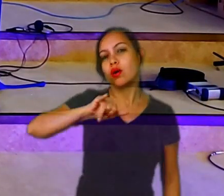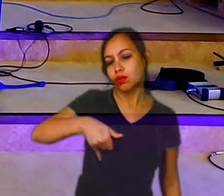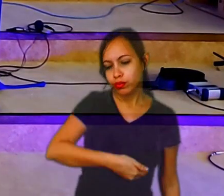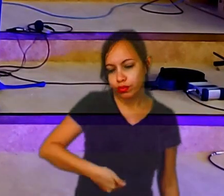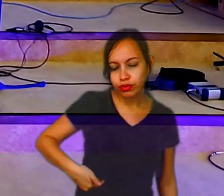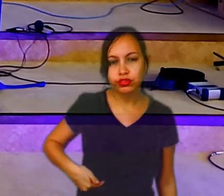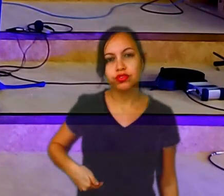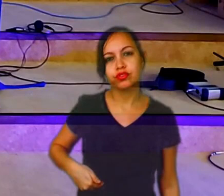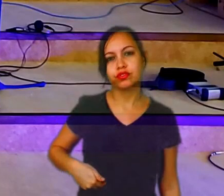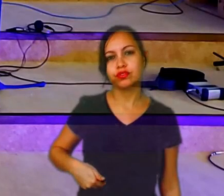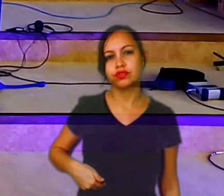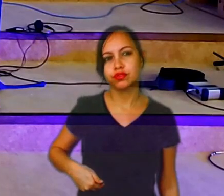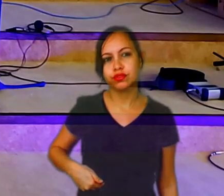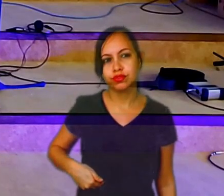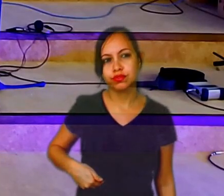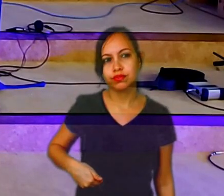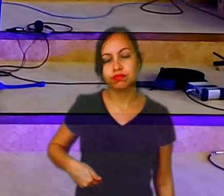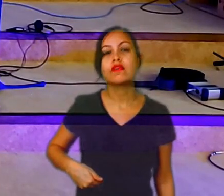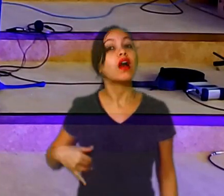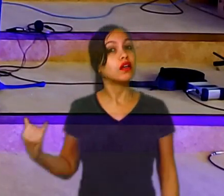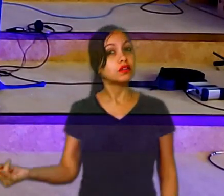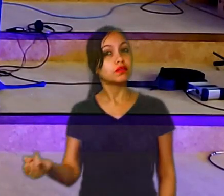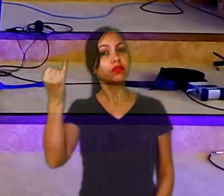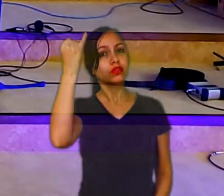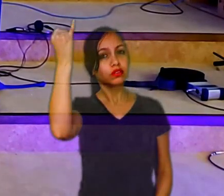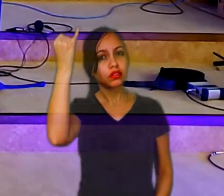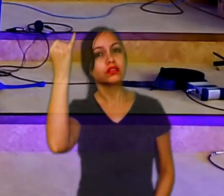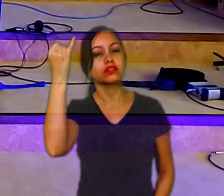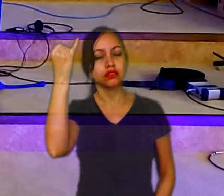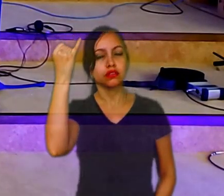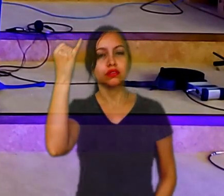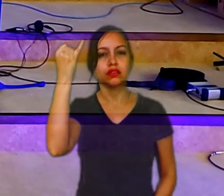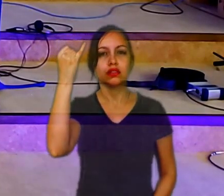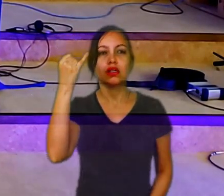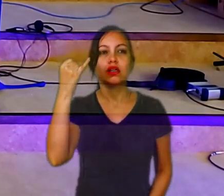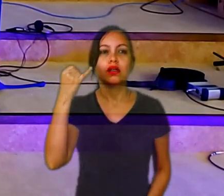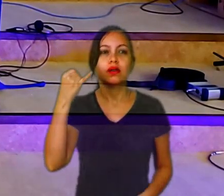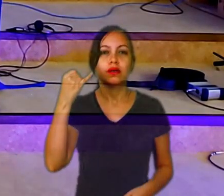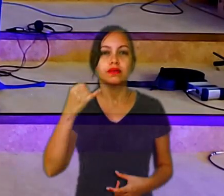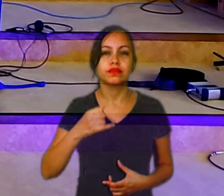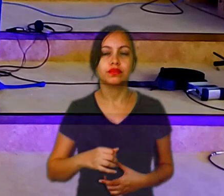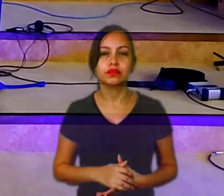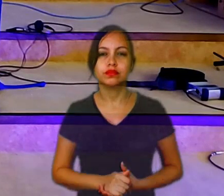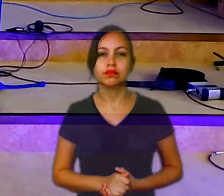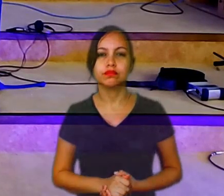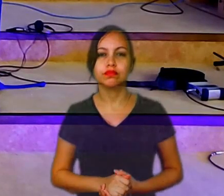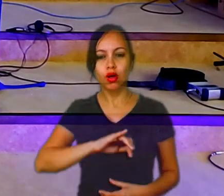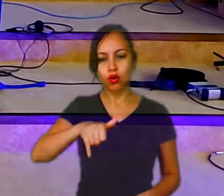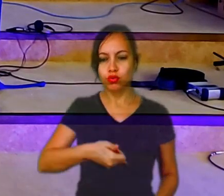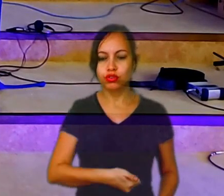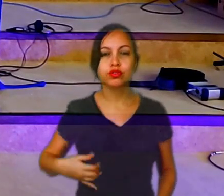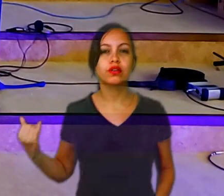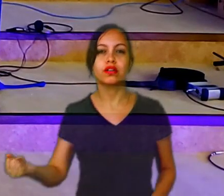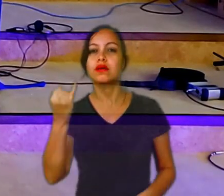uma peculiaridade importantíssima. O jejum, ele é importante na vida do